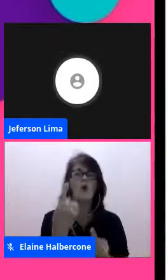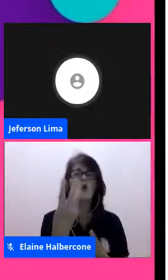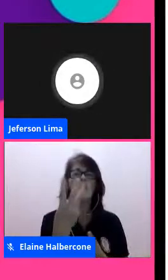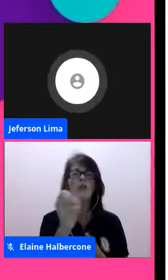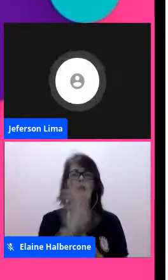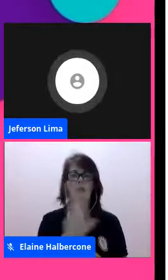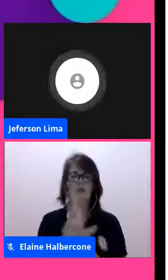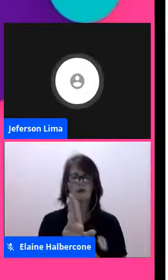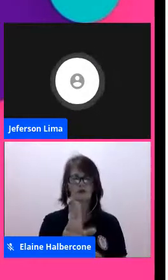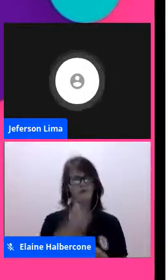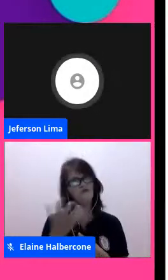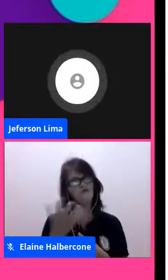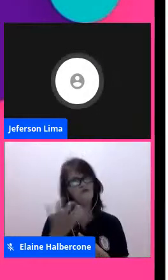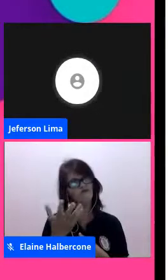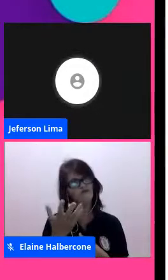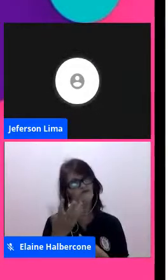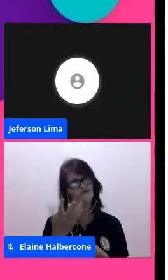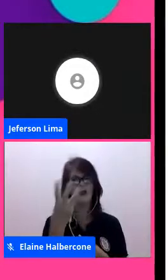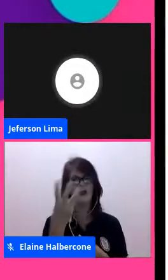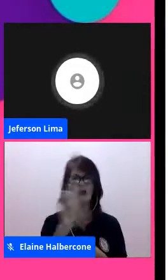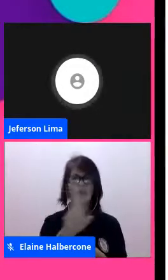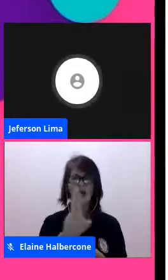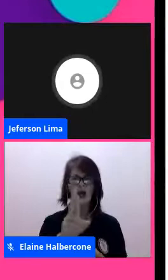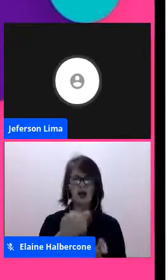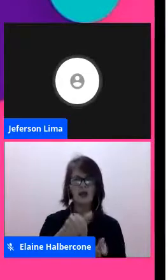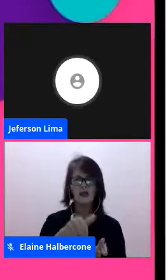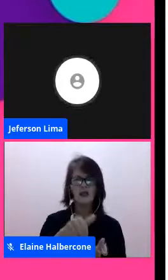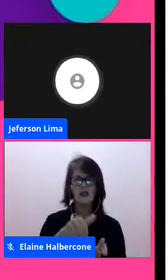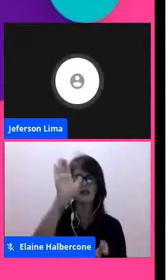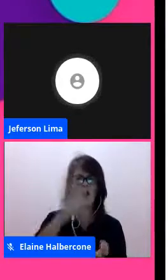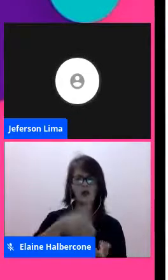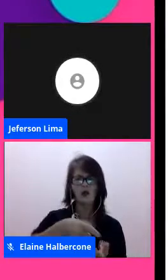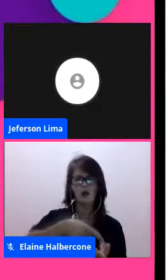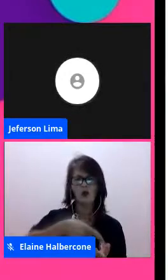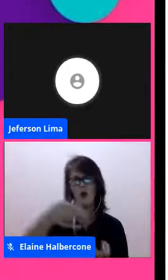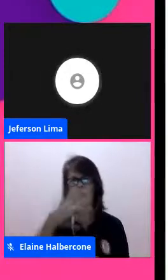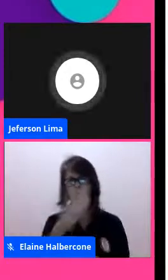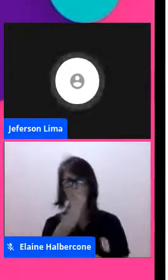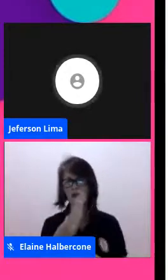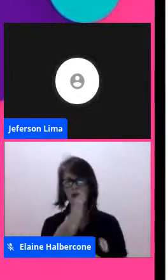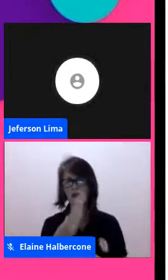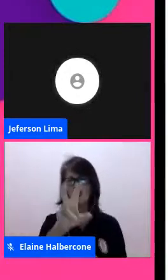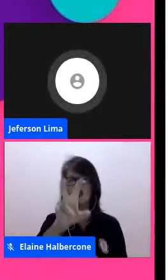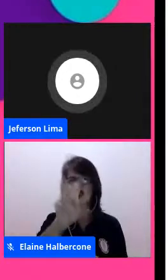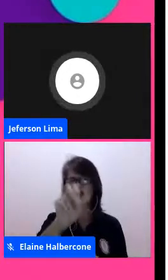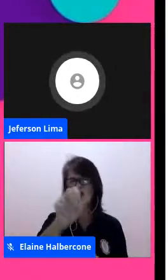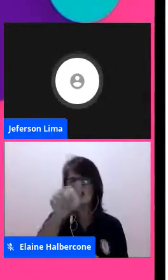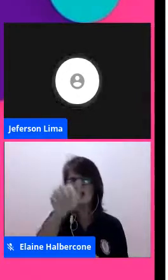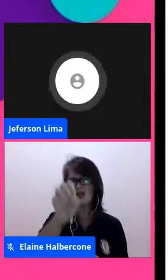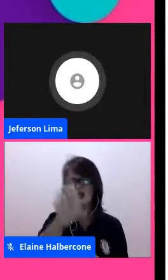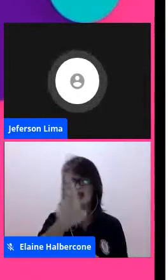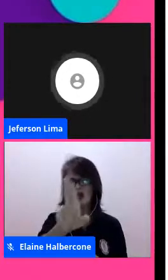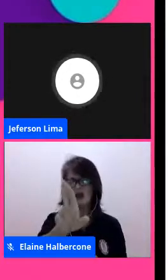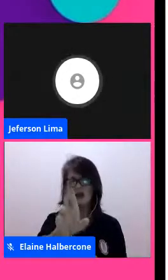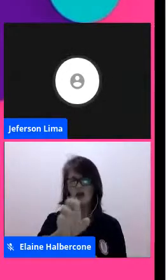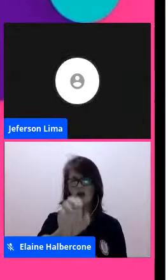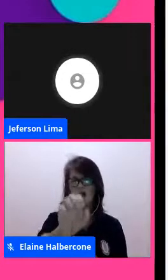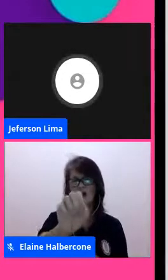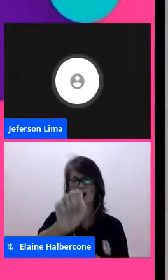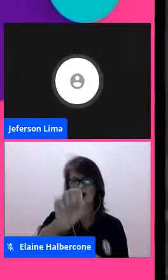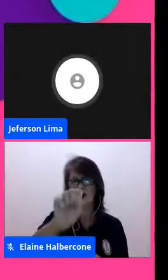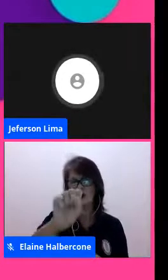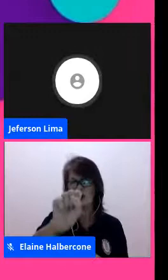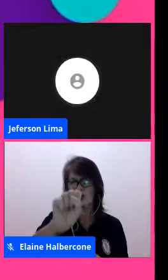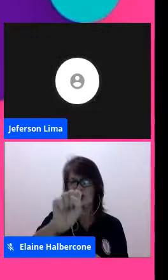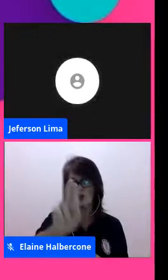ou melhor, R$ 30 era um pouquinho antes da alta do dólar. Atualmente ele está por volta dos seus 50, R$ 70. Mas o SP, aquele carinha que eu mostrei, vou até